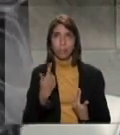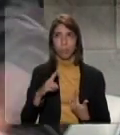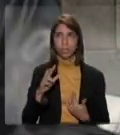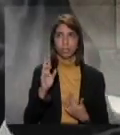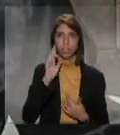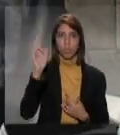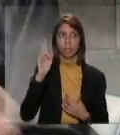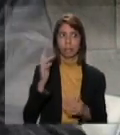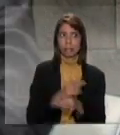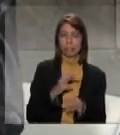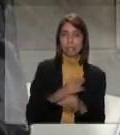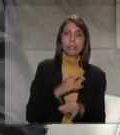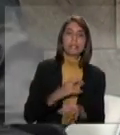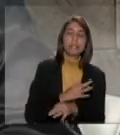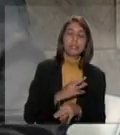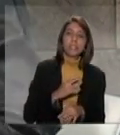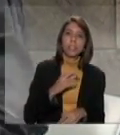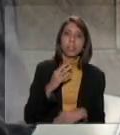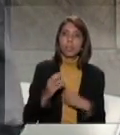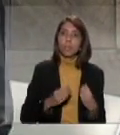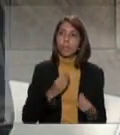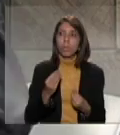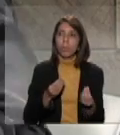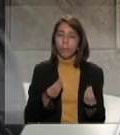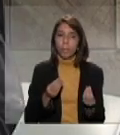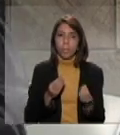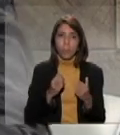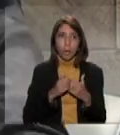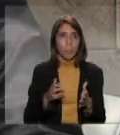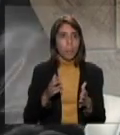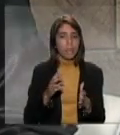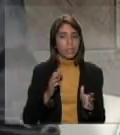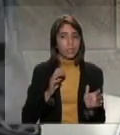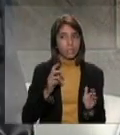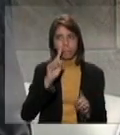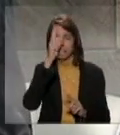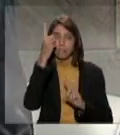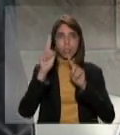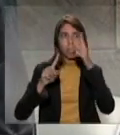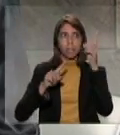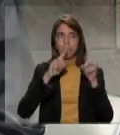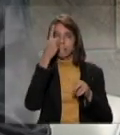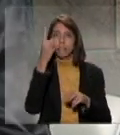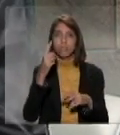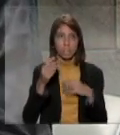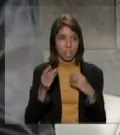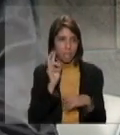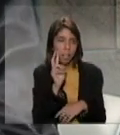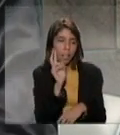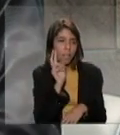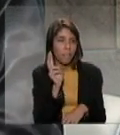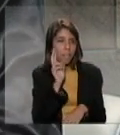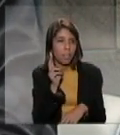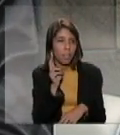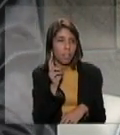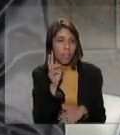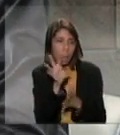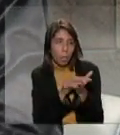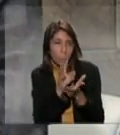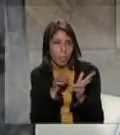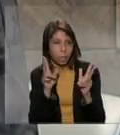Dona Patroa reprimida e por aí vai. Por onde começa o teu processo criativo? Você assiste